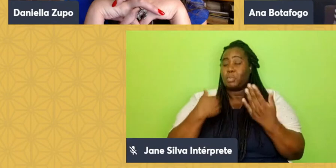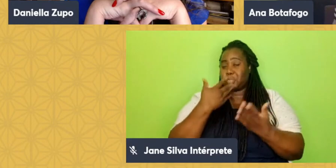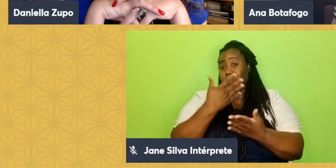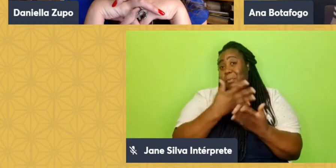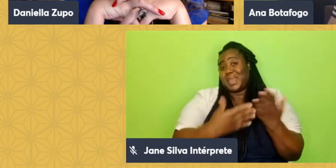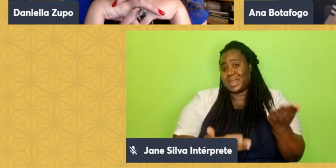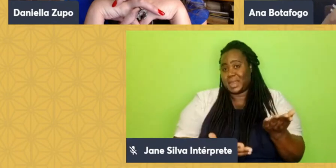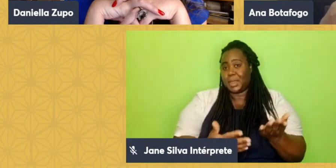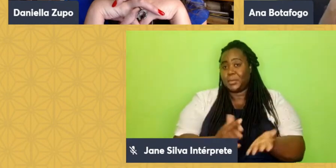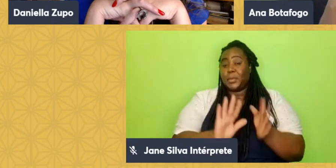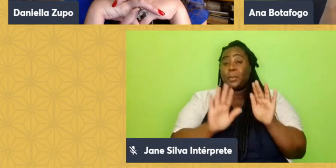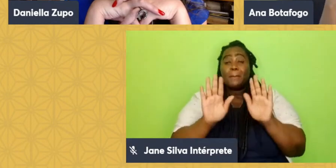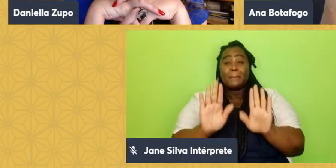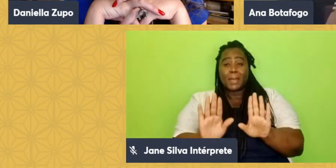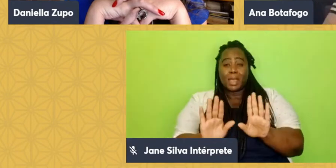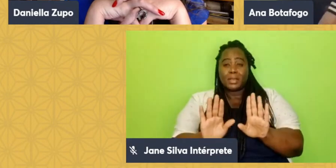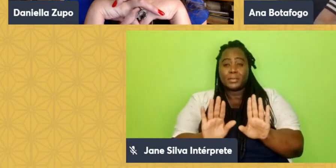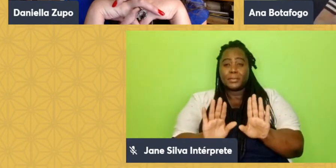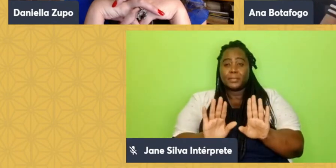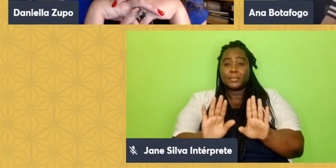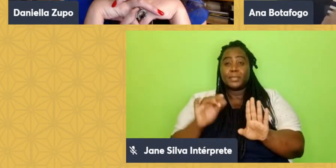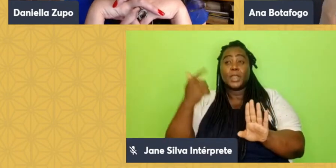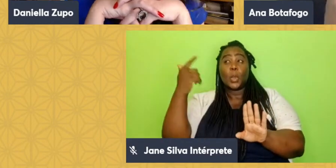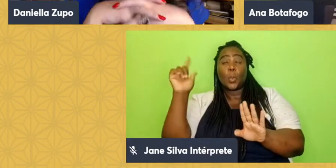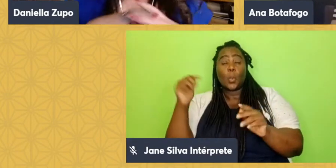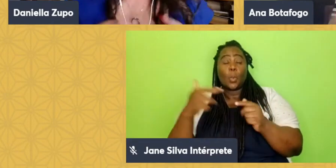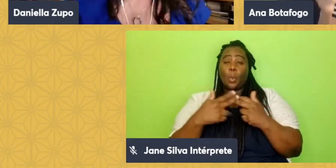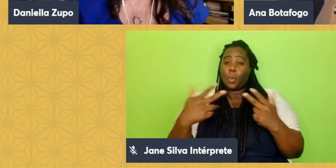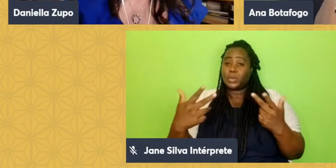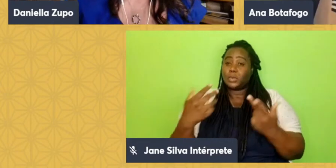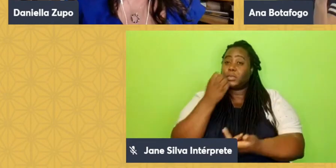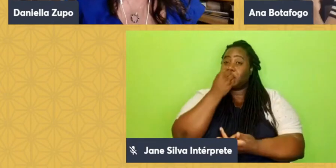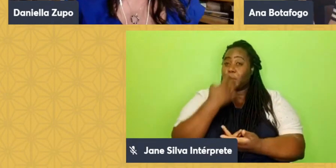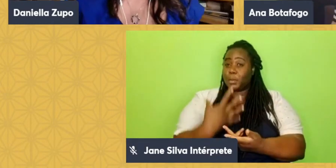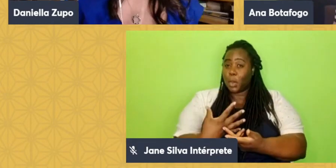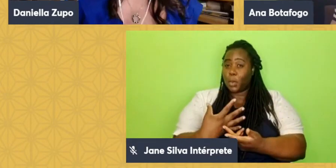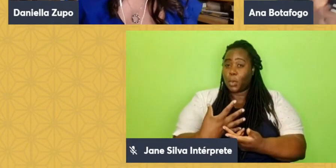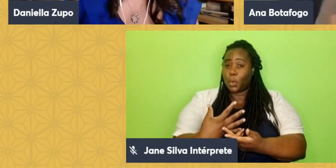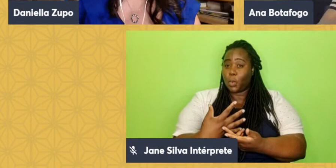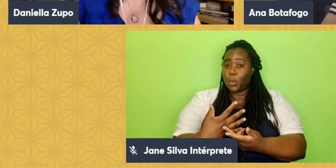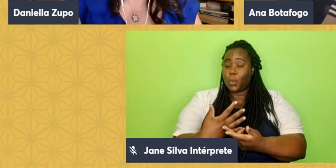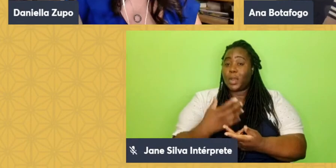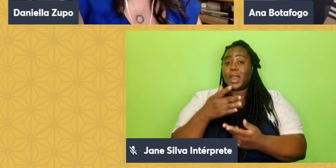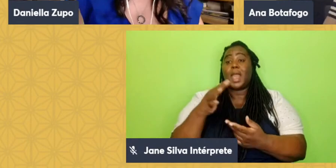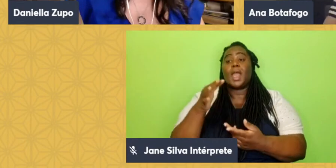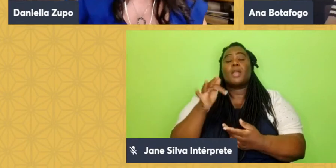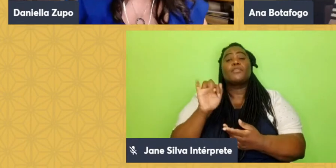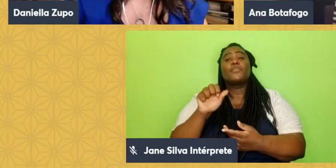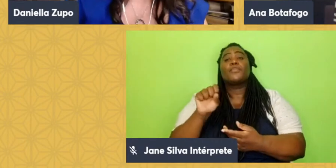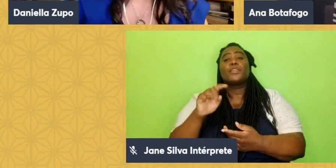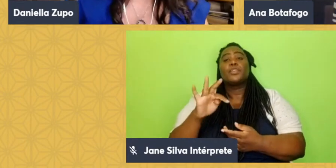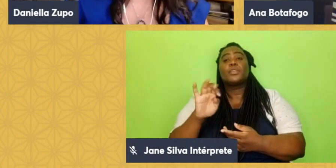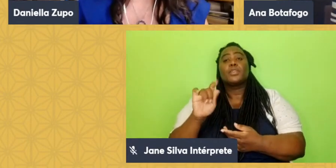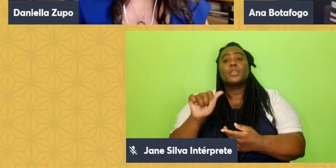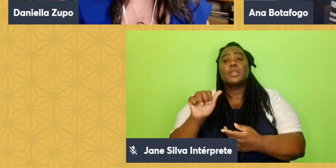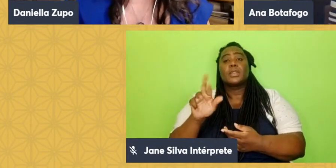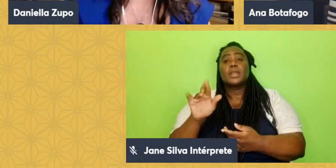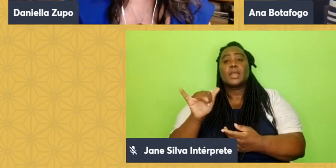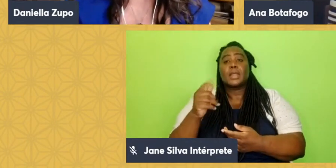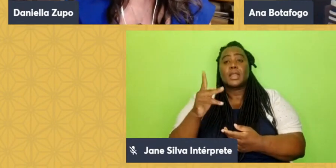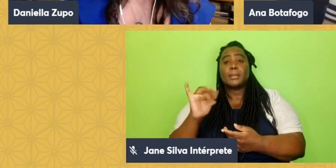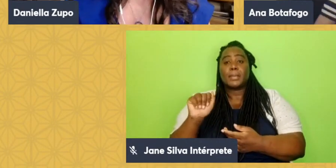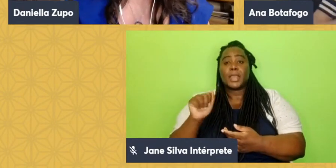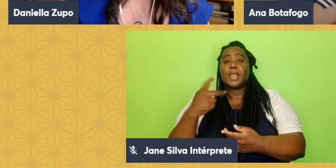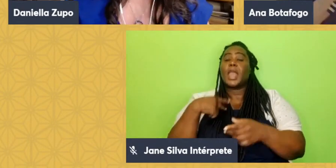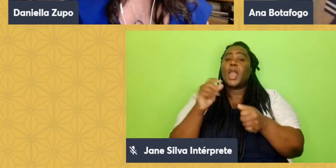perdida ali mas outras coisas boas na fisioterapia eu pude fazer em benefício da